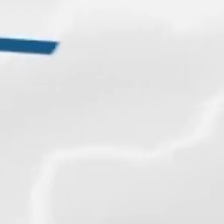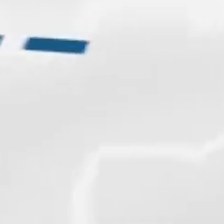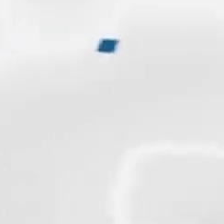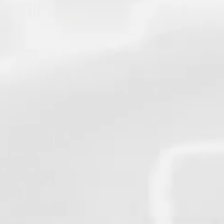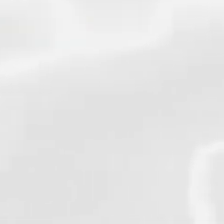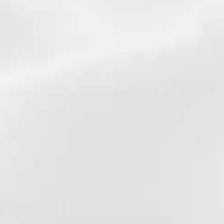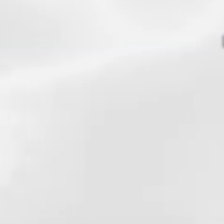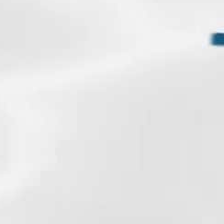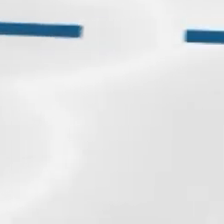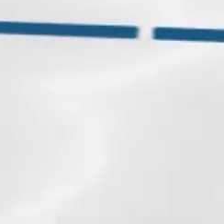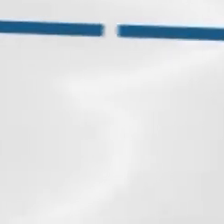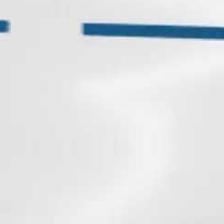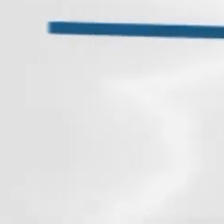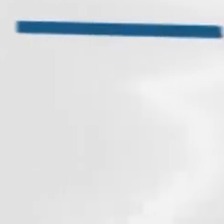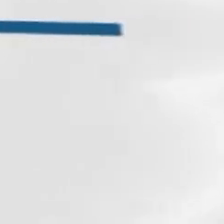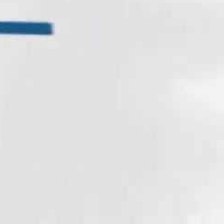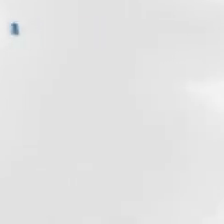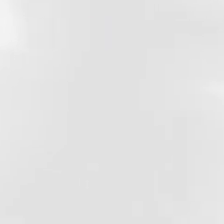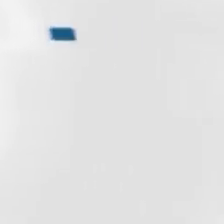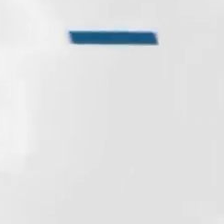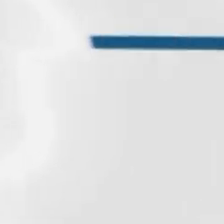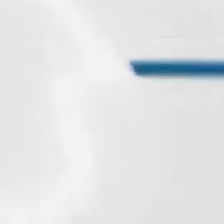E aí